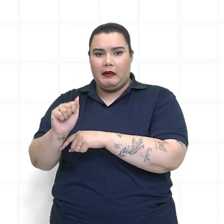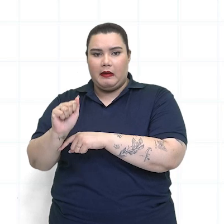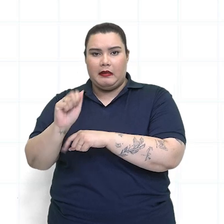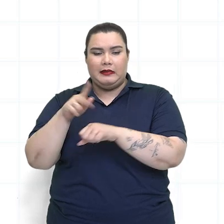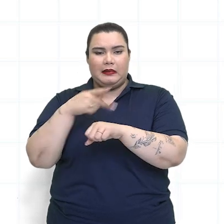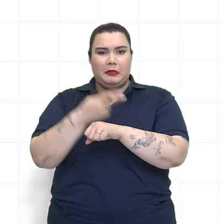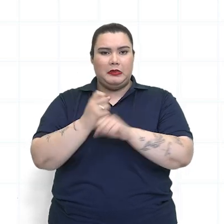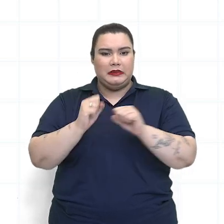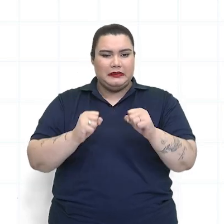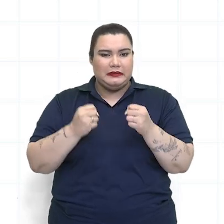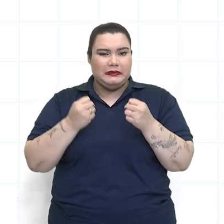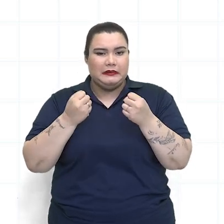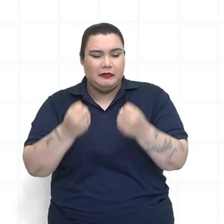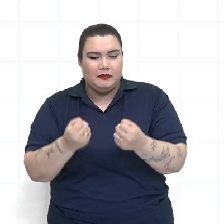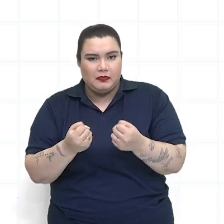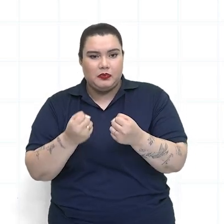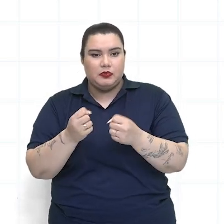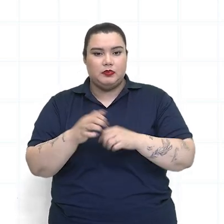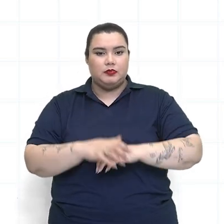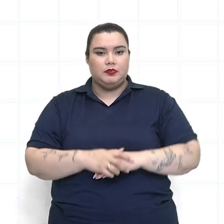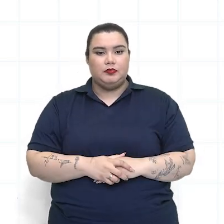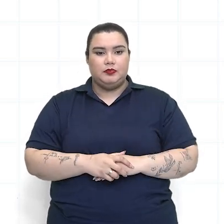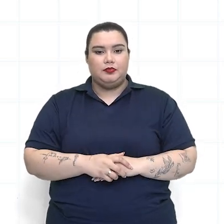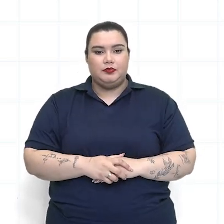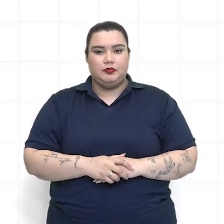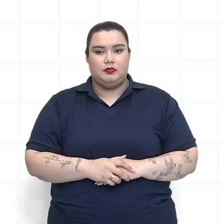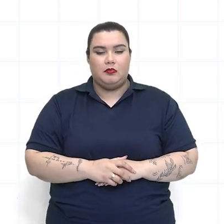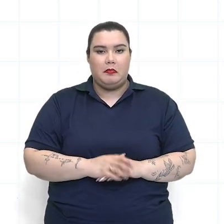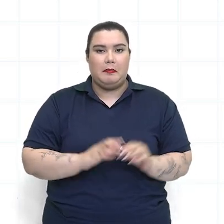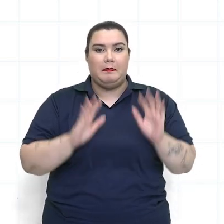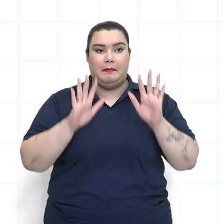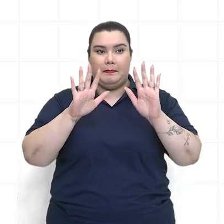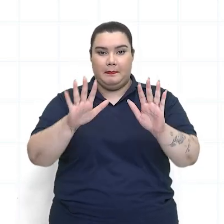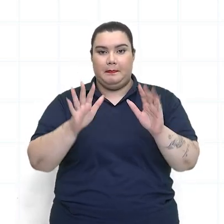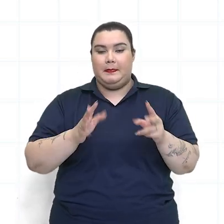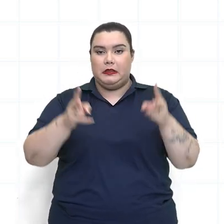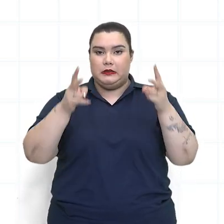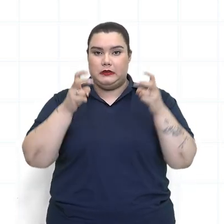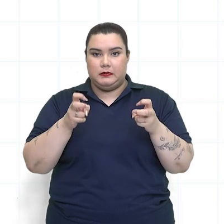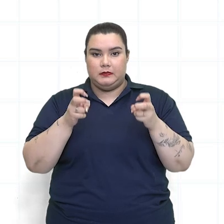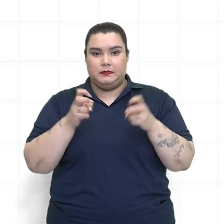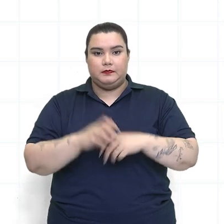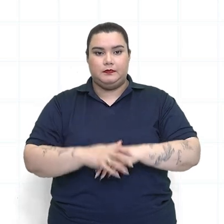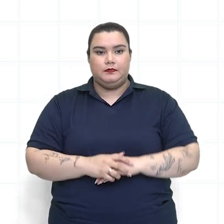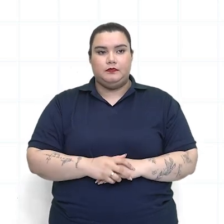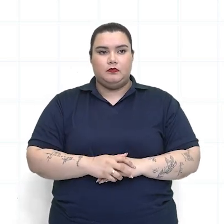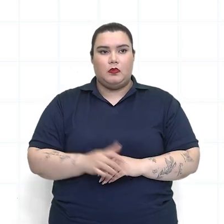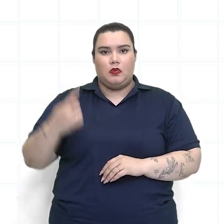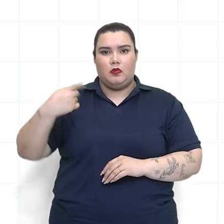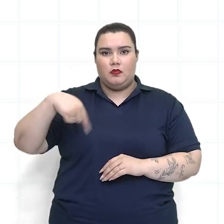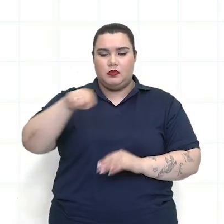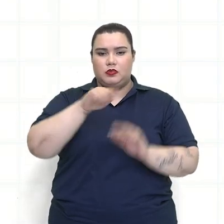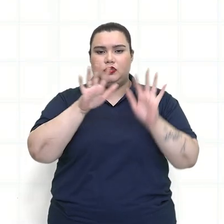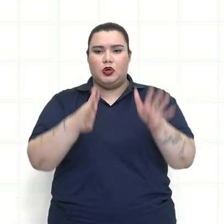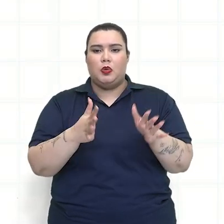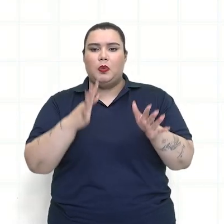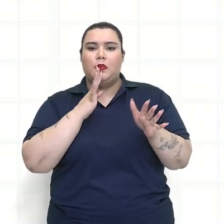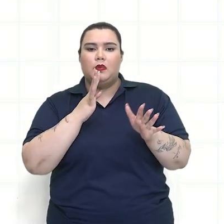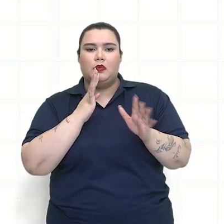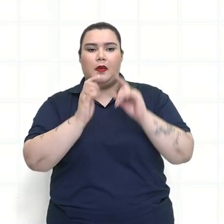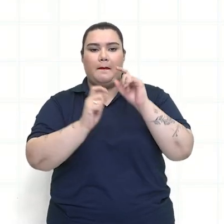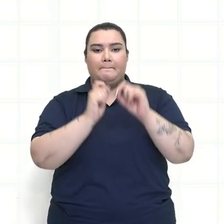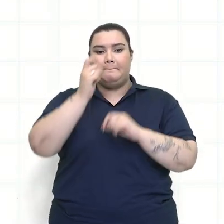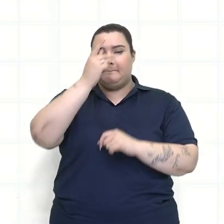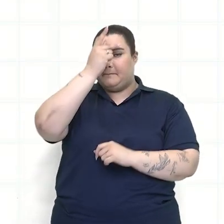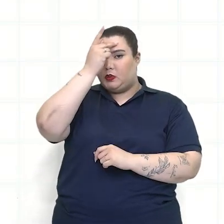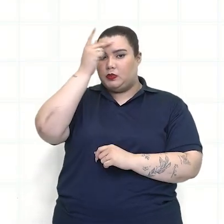muito esforço. Olha só, de repente, vocês já ouviram falar também